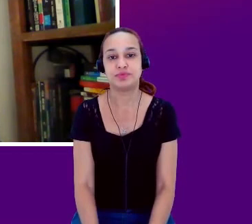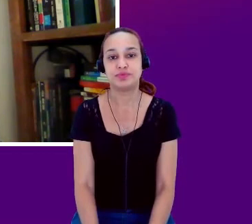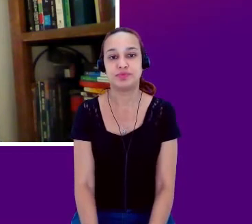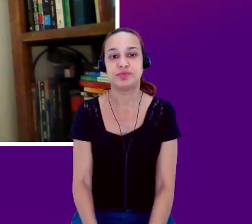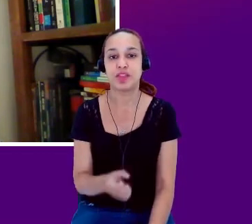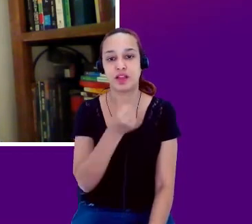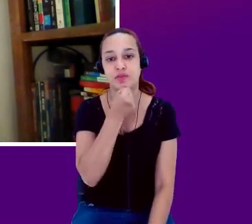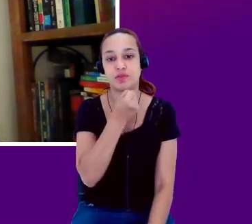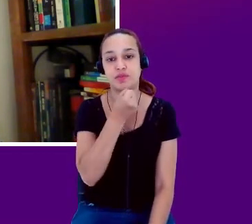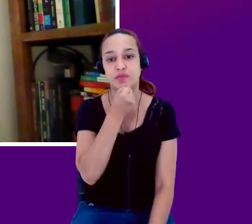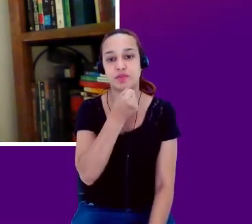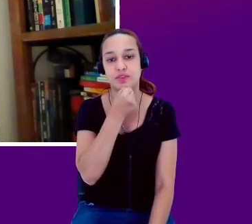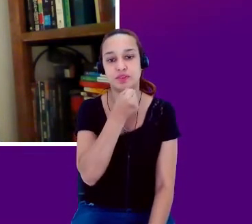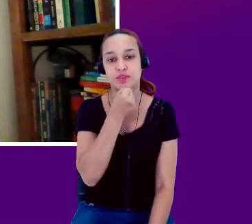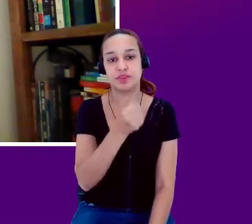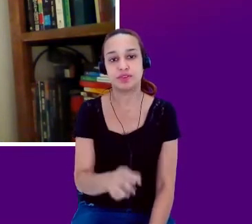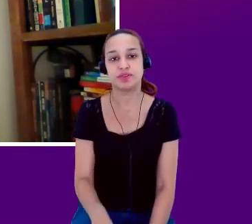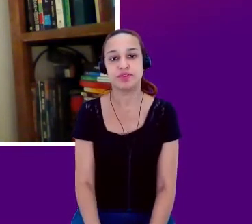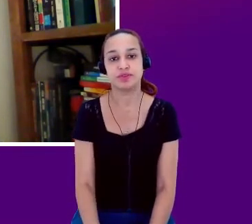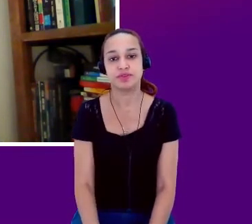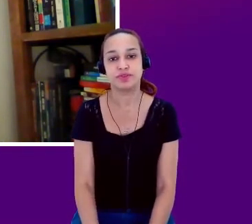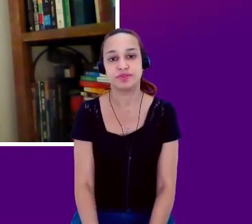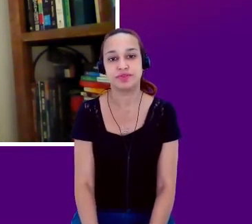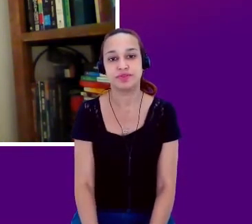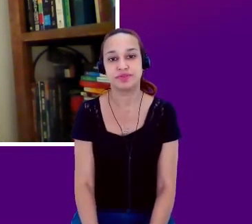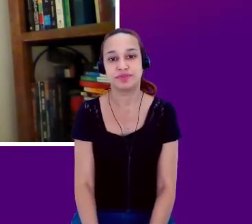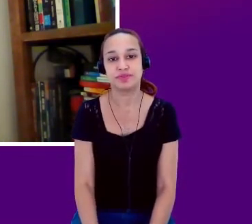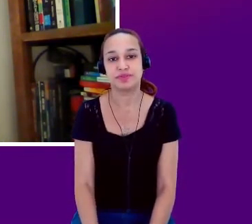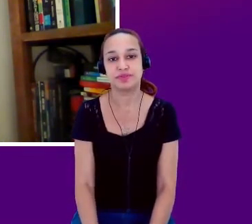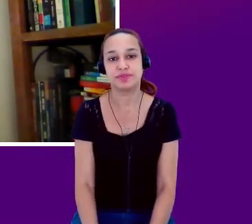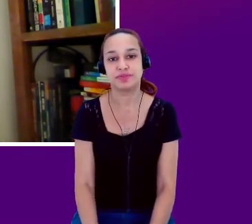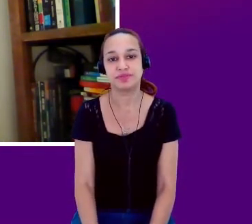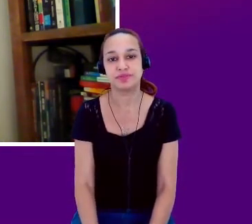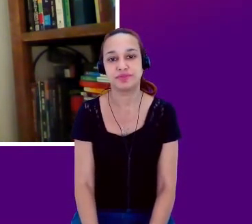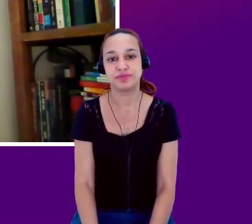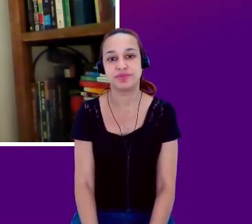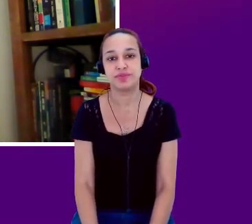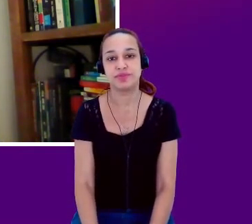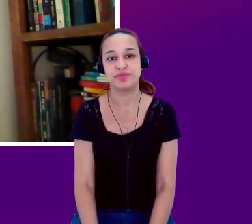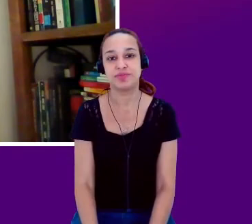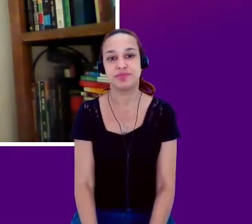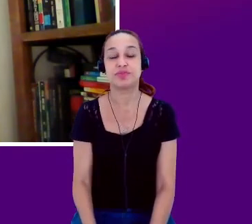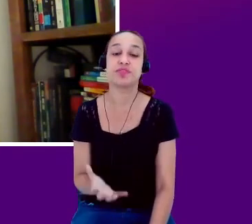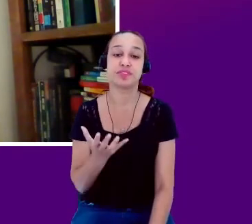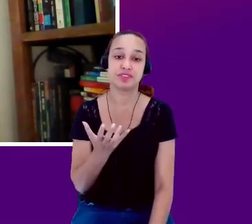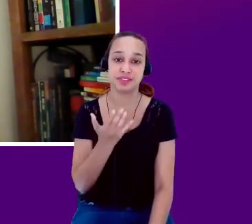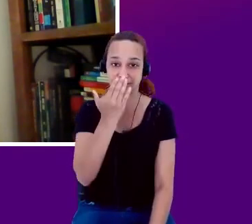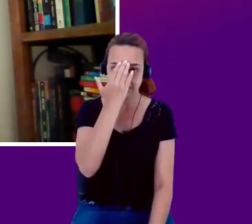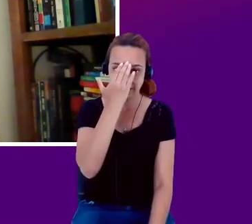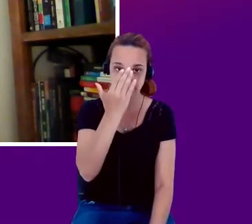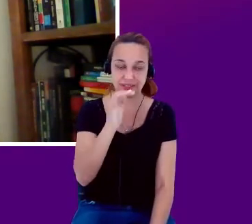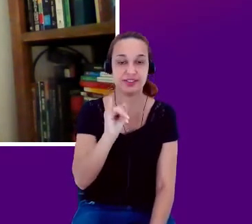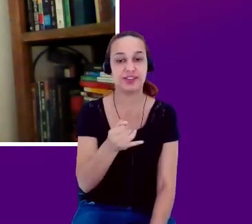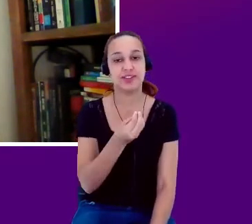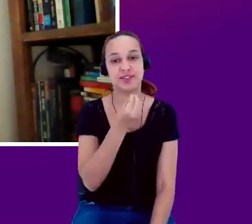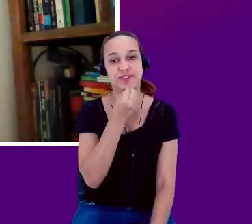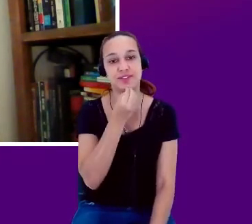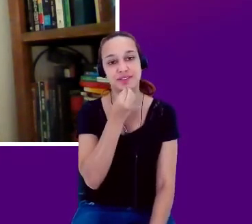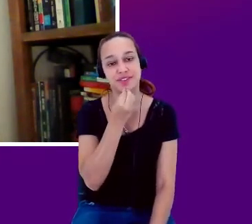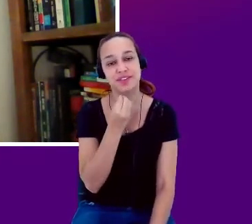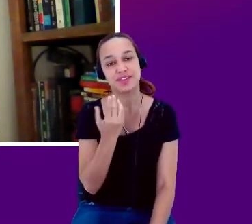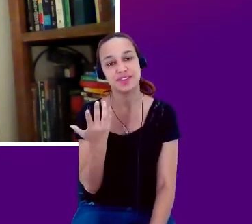Tá fechado, ministro, microfone. Eu quero só agradecer essa oportunidade única de